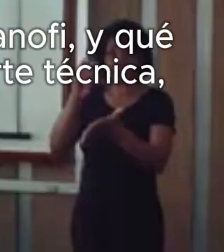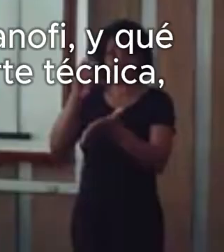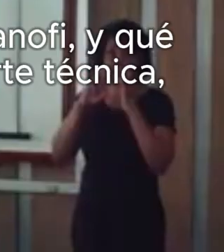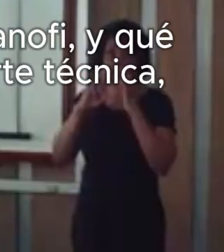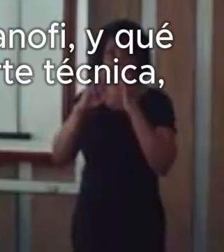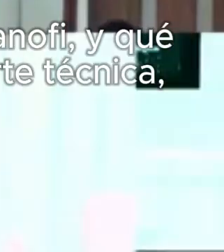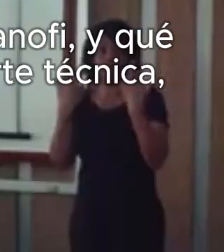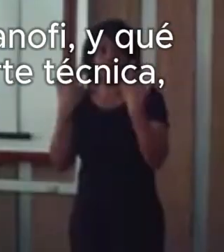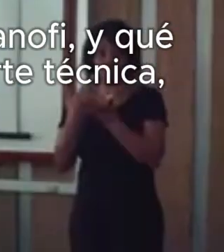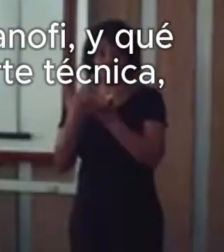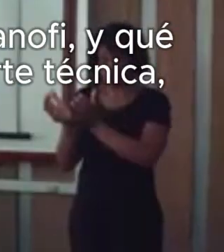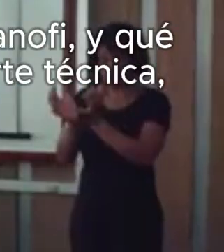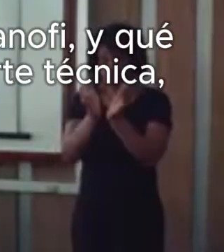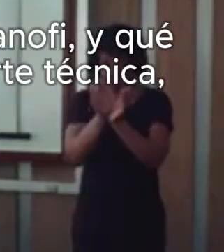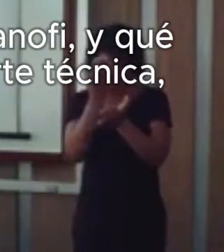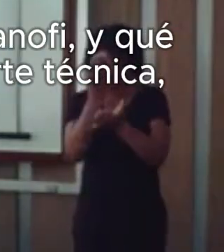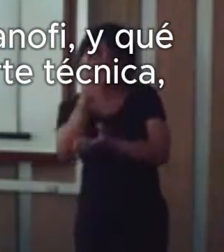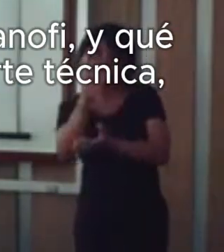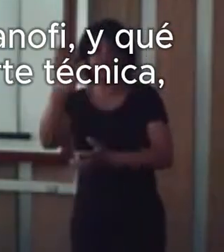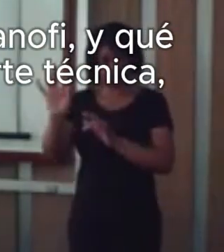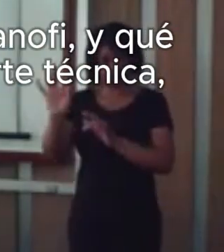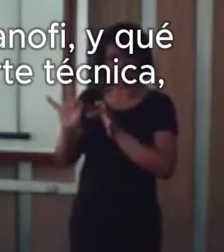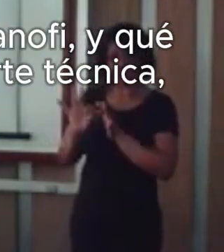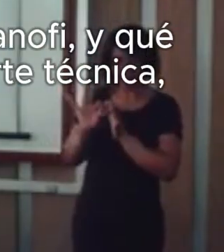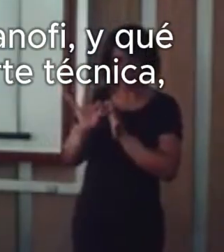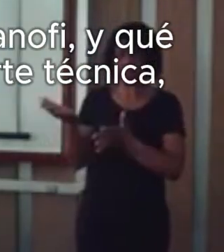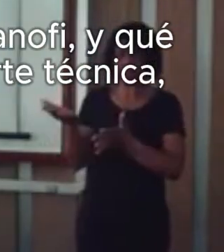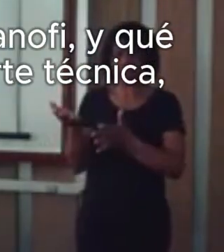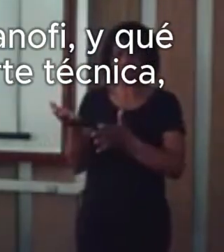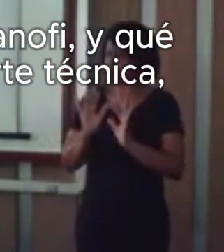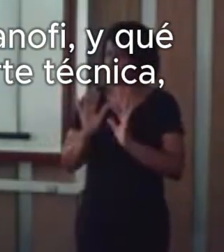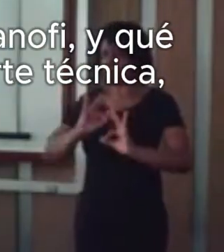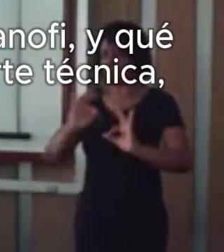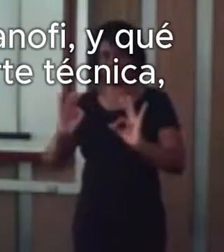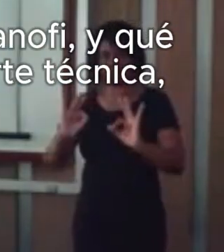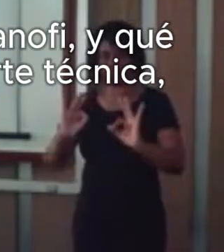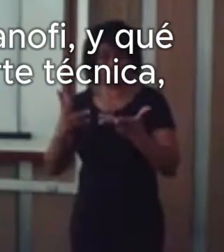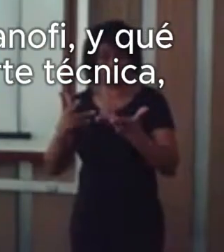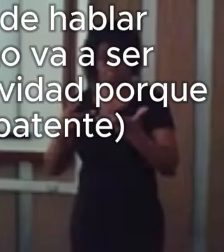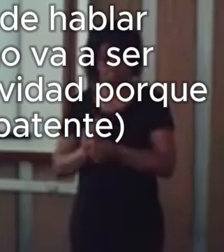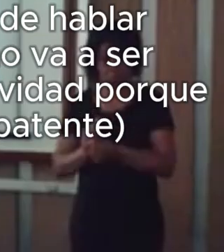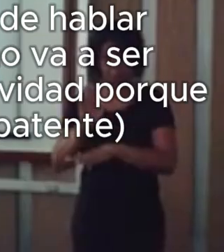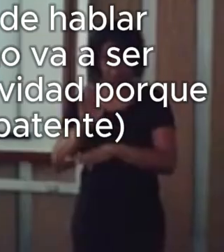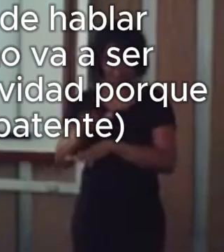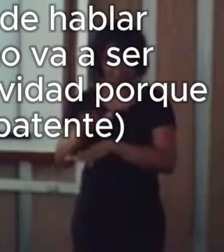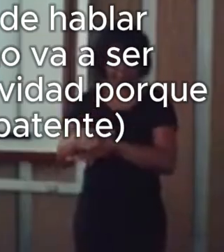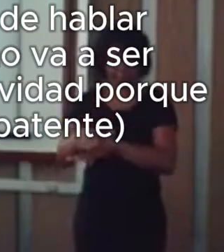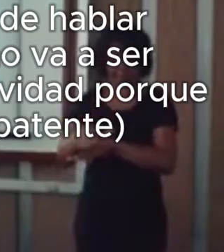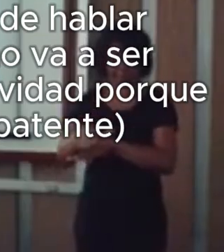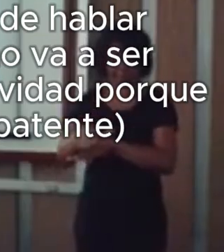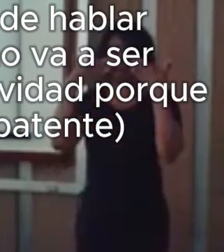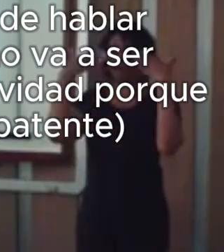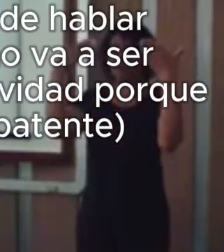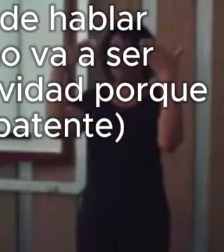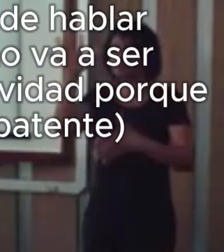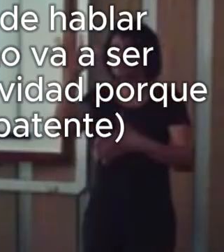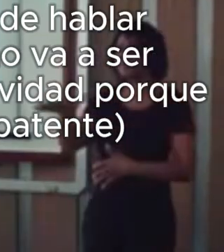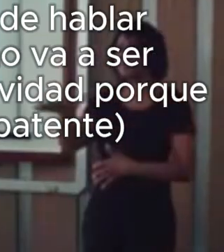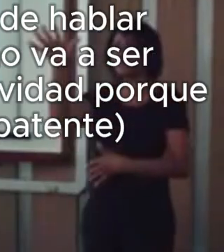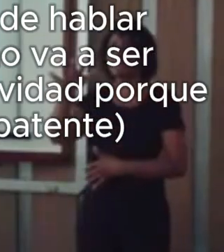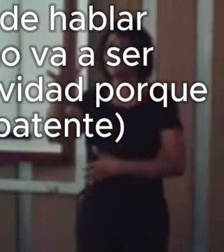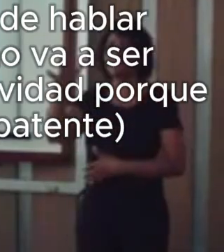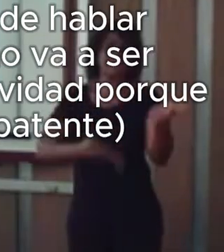reunião com a parte científica, com a parte técnica. Foi tudo ótimo. Quando chegou na parte da tarde, aí eu apresentei para a área